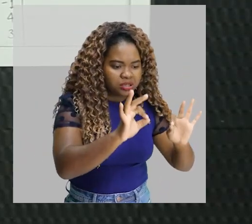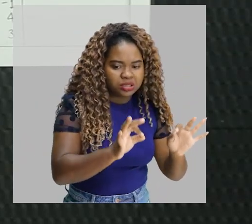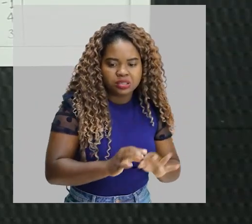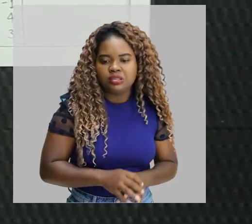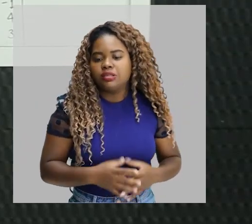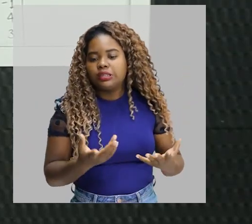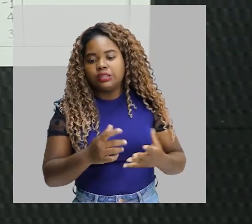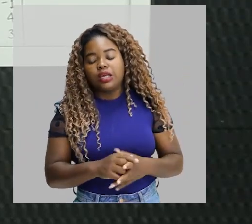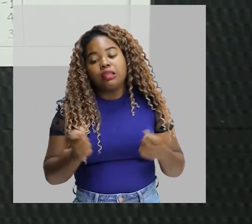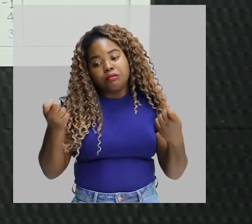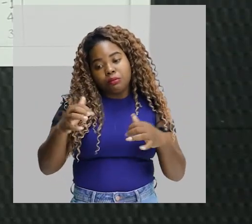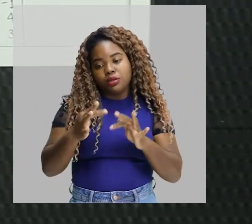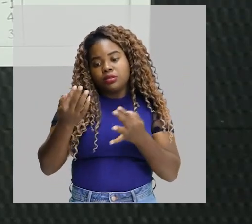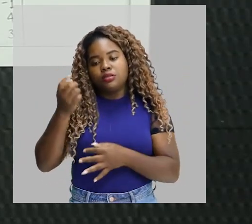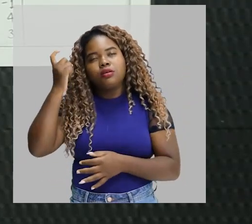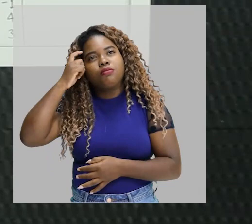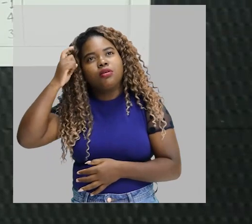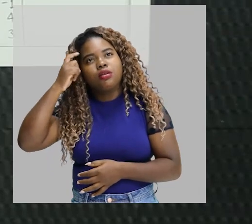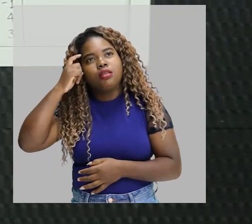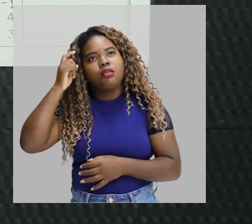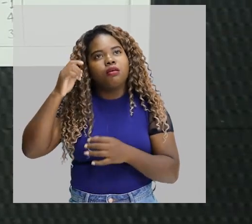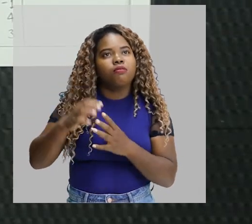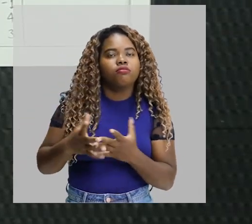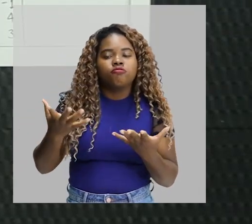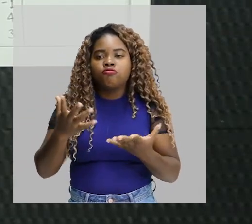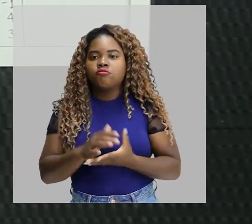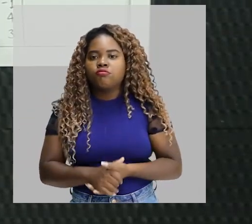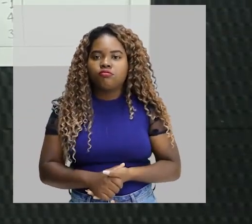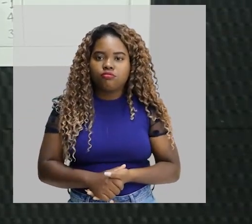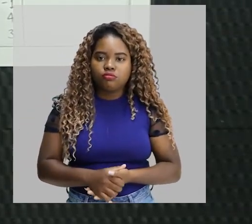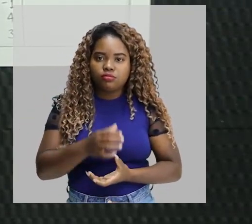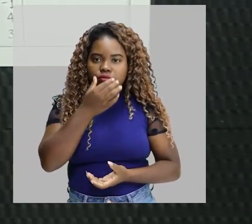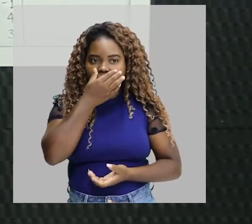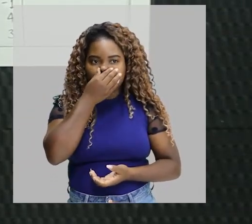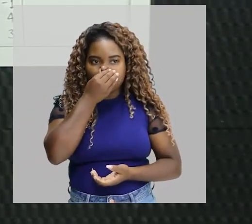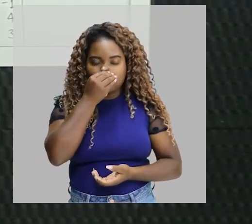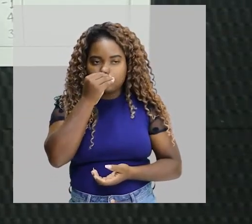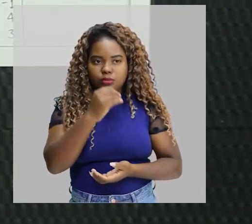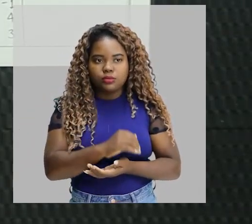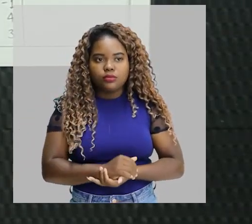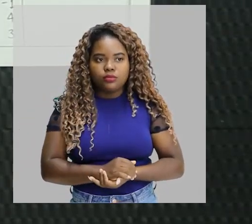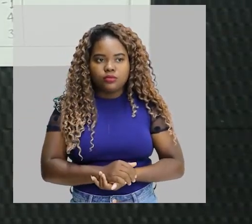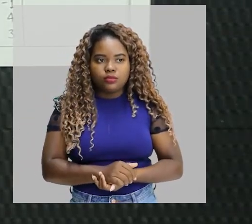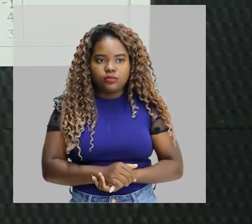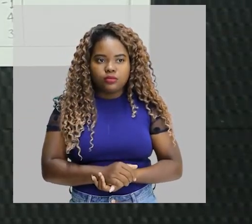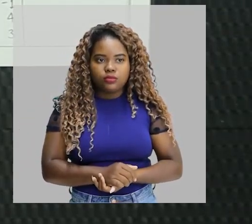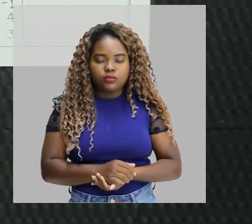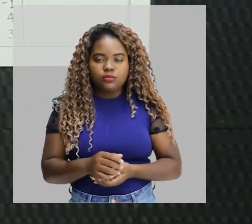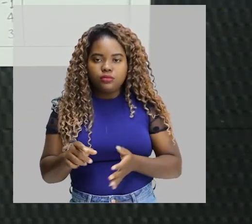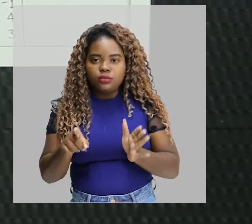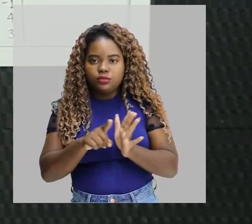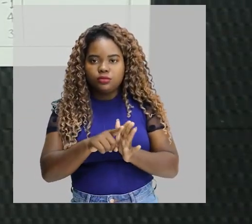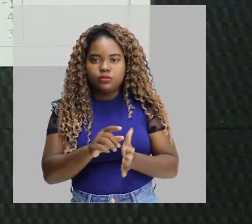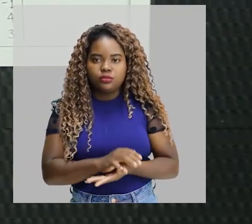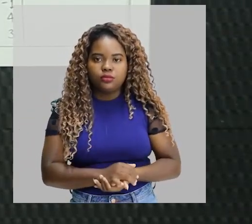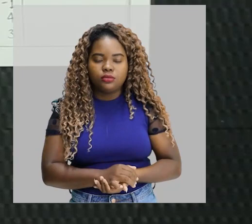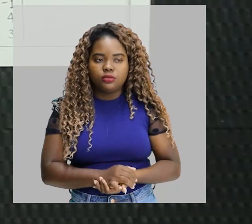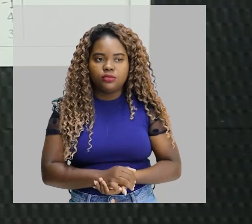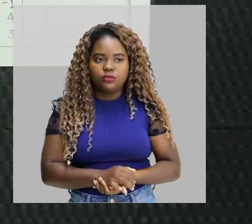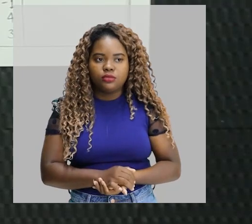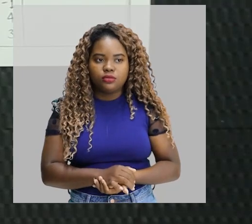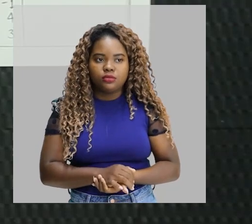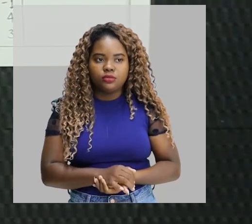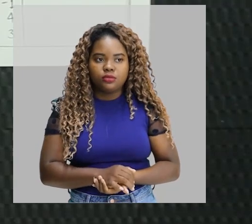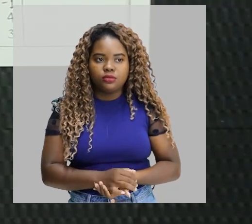fazer a multiplicação inverter o sinal certo então menos vamos lá aqui nós vamos